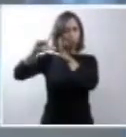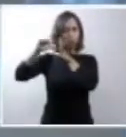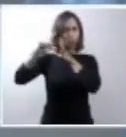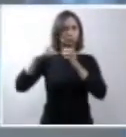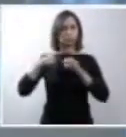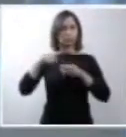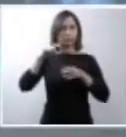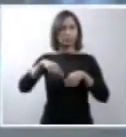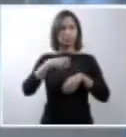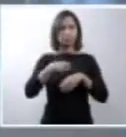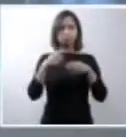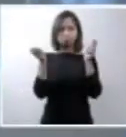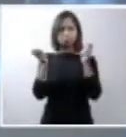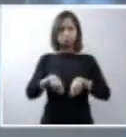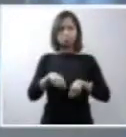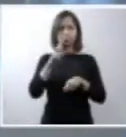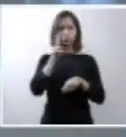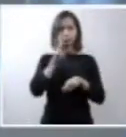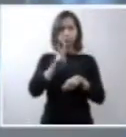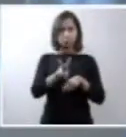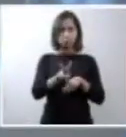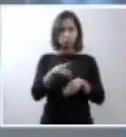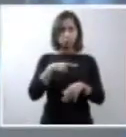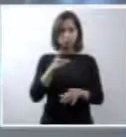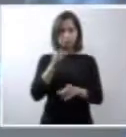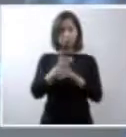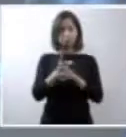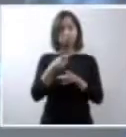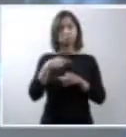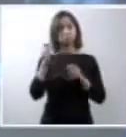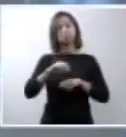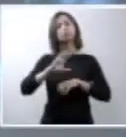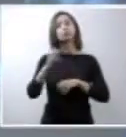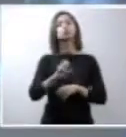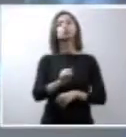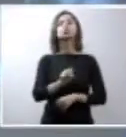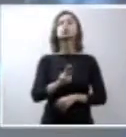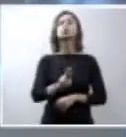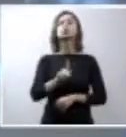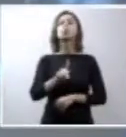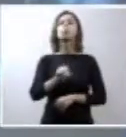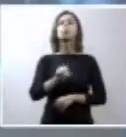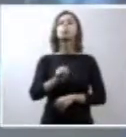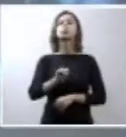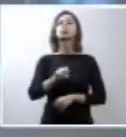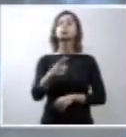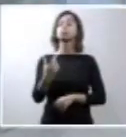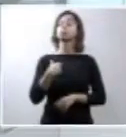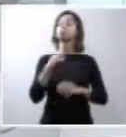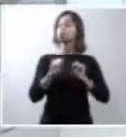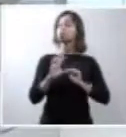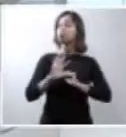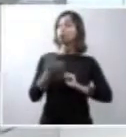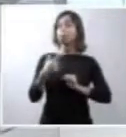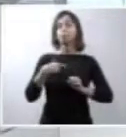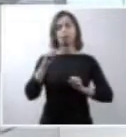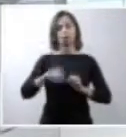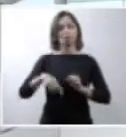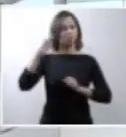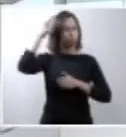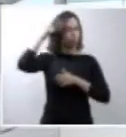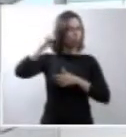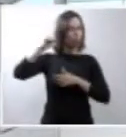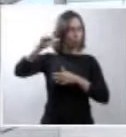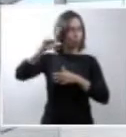situação é possível fazer a suposição da anencefalia. Embora, como nós podemos ver